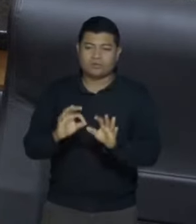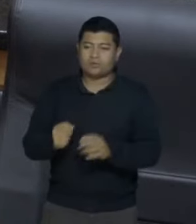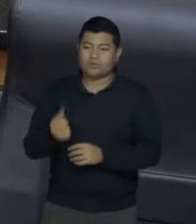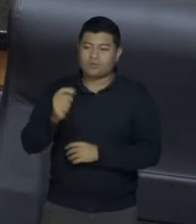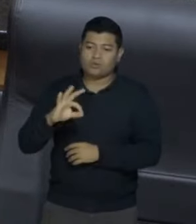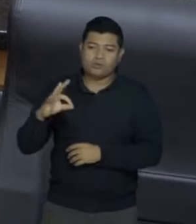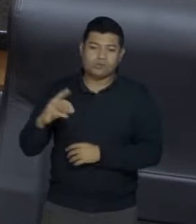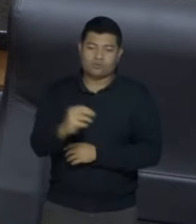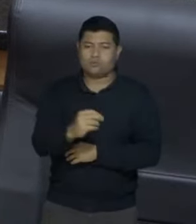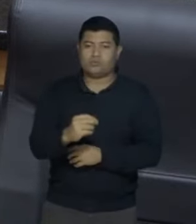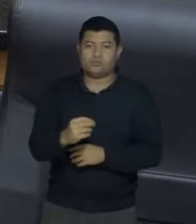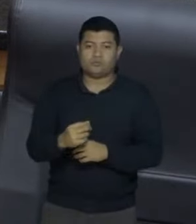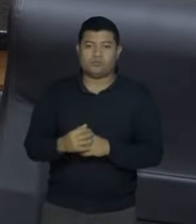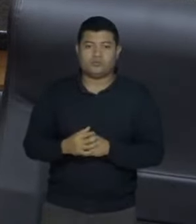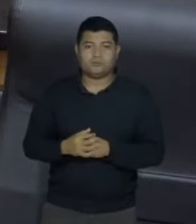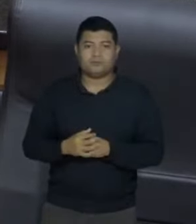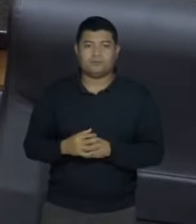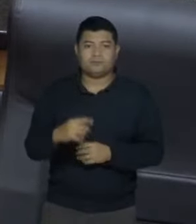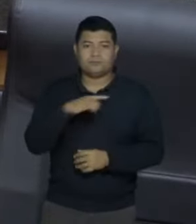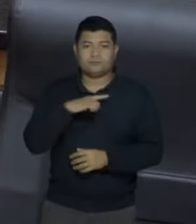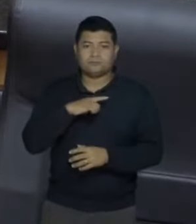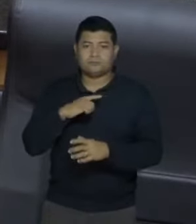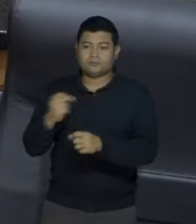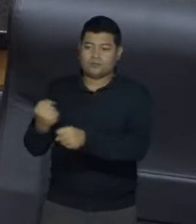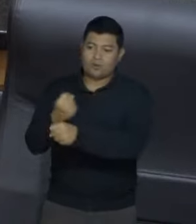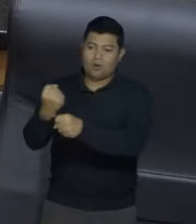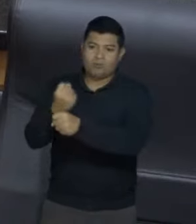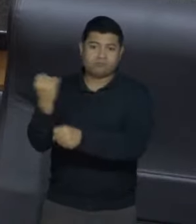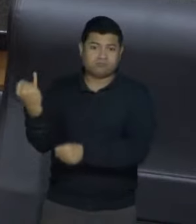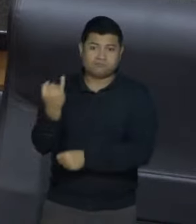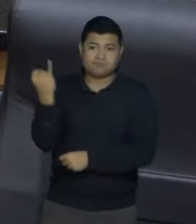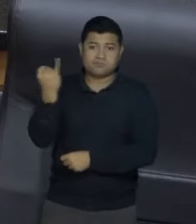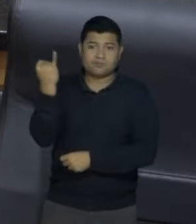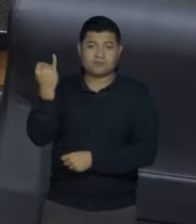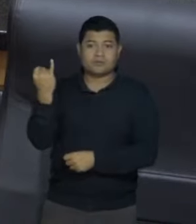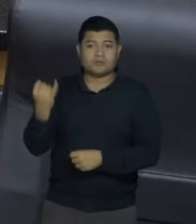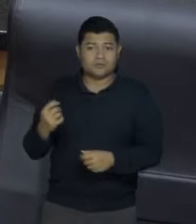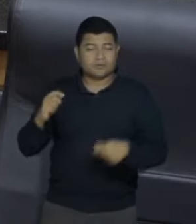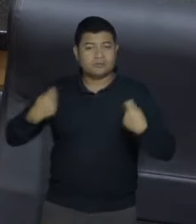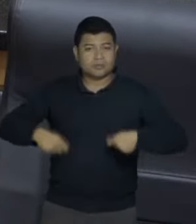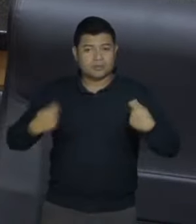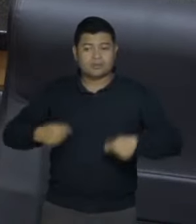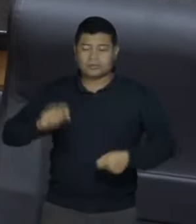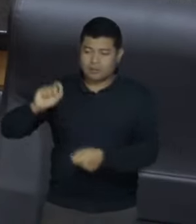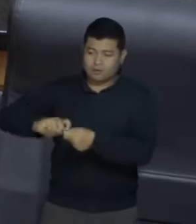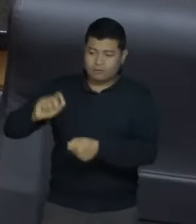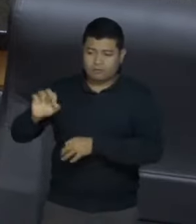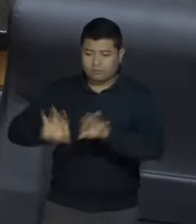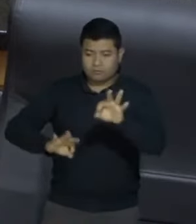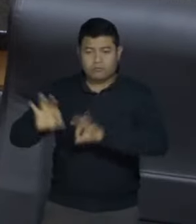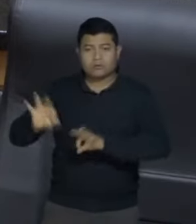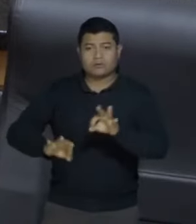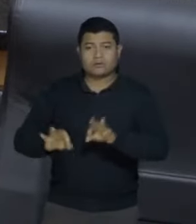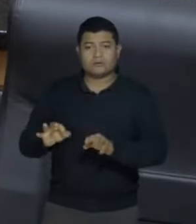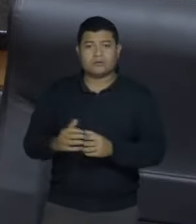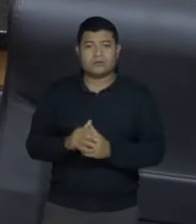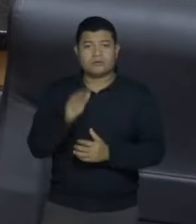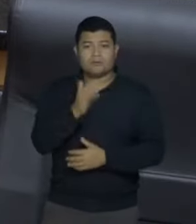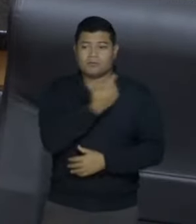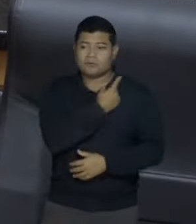nós temos obras importantíssimas a fazer mas o governo fez alguns